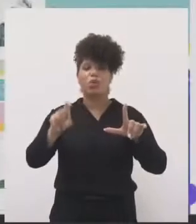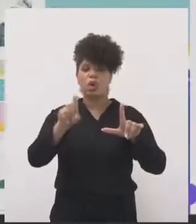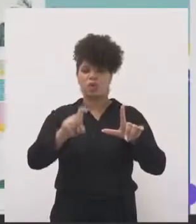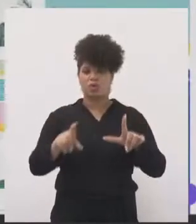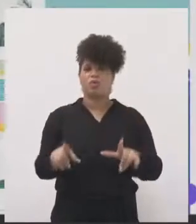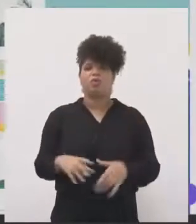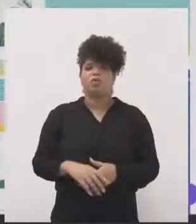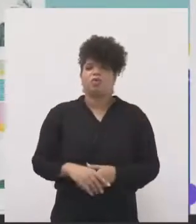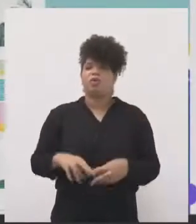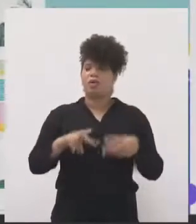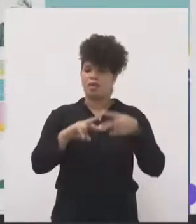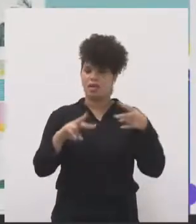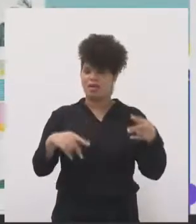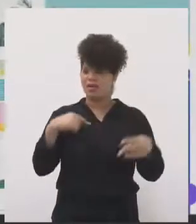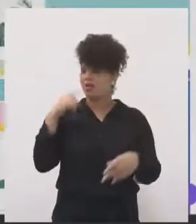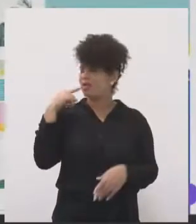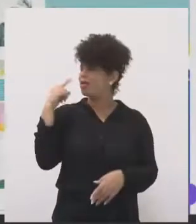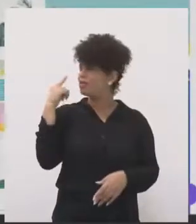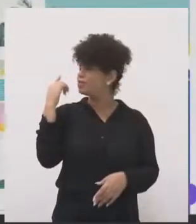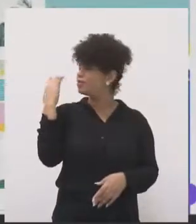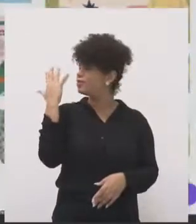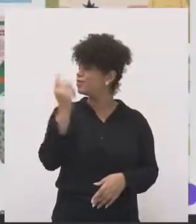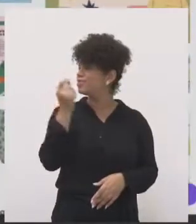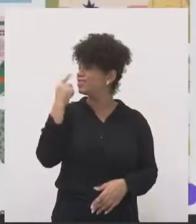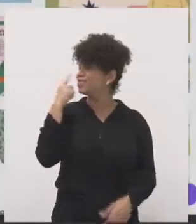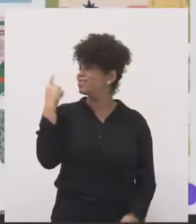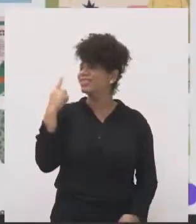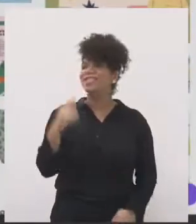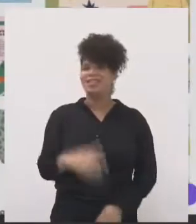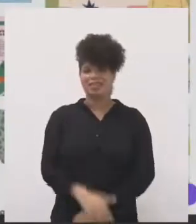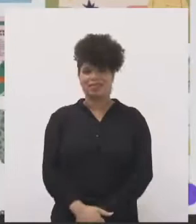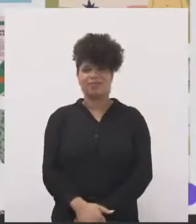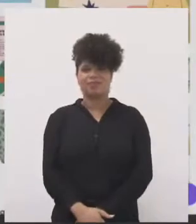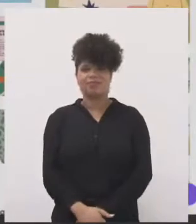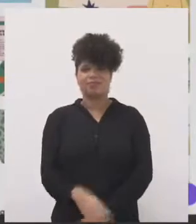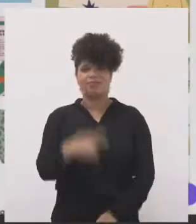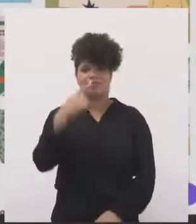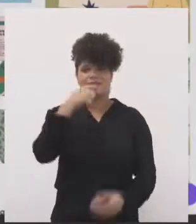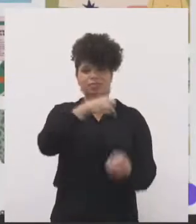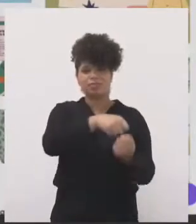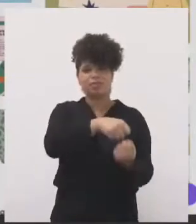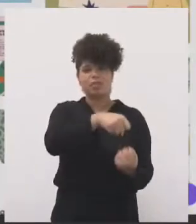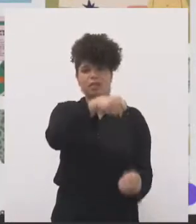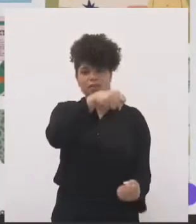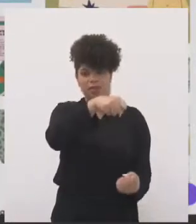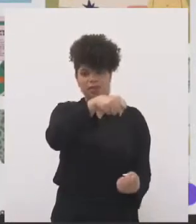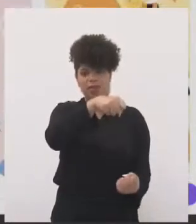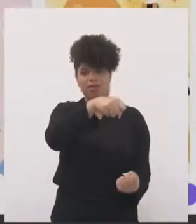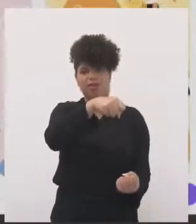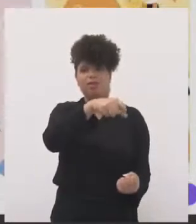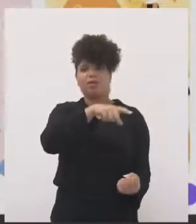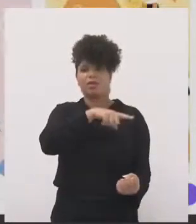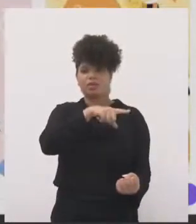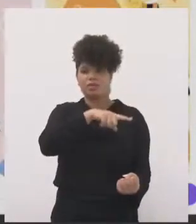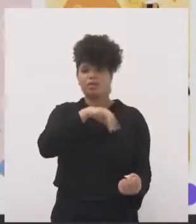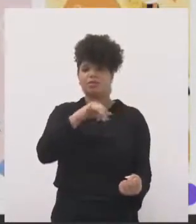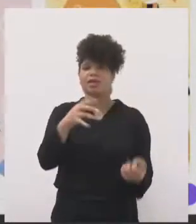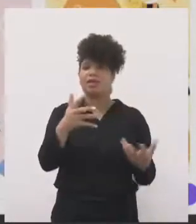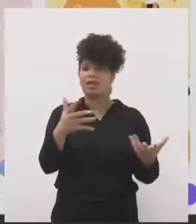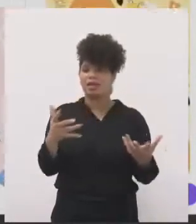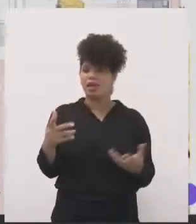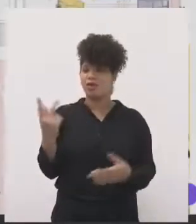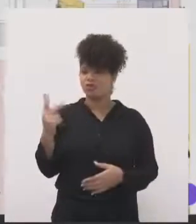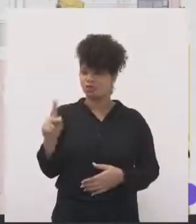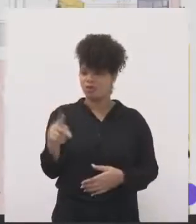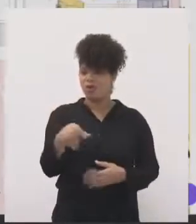modelinhos aqui de decoração de sala. Olha que legal também o banner para o Google Classroom. Se de repente você quiser deixar o seu